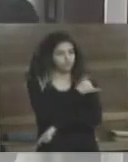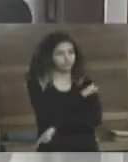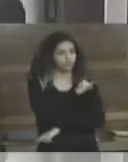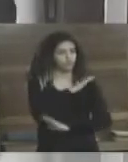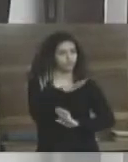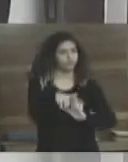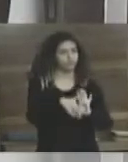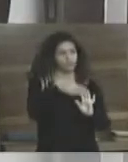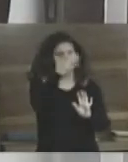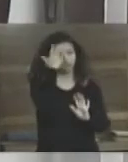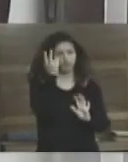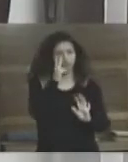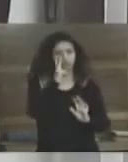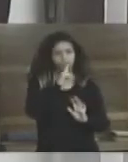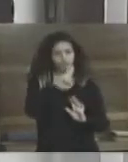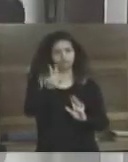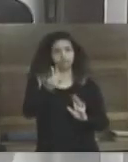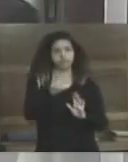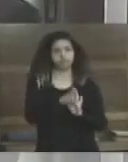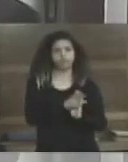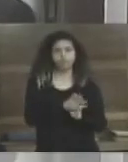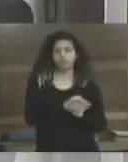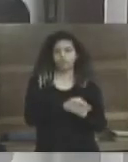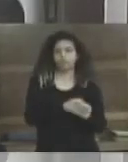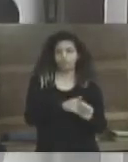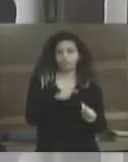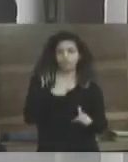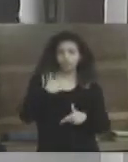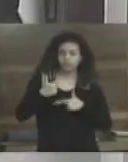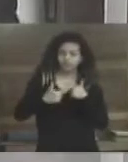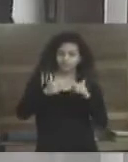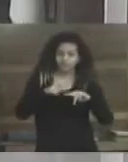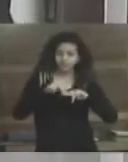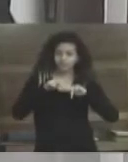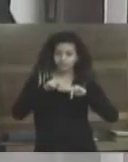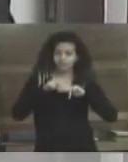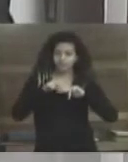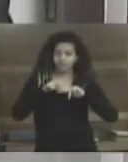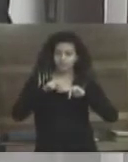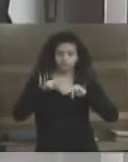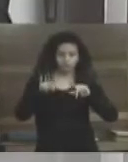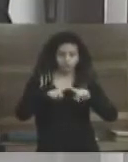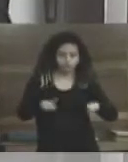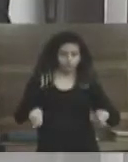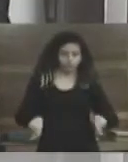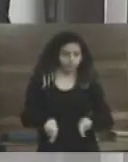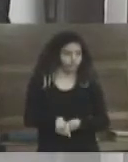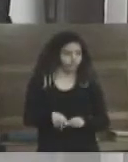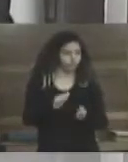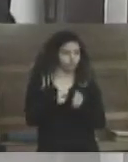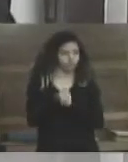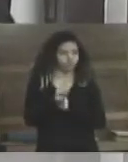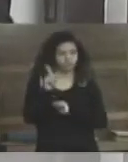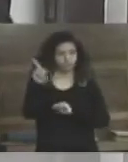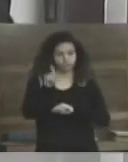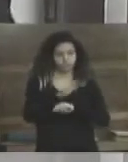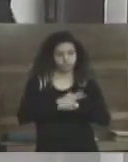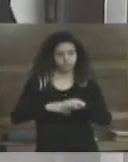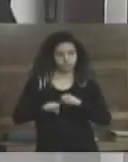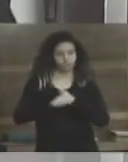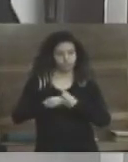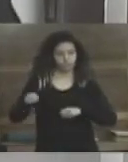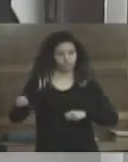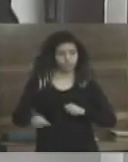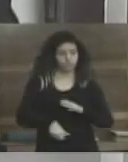mundo vê aí, né, as pessoas, de conhecimento de muita gente, que eu tenho brigado aqui pela uma quadra lá no Abraão, desde o meu